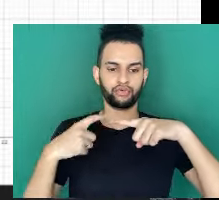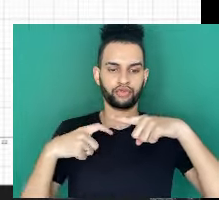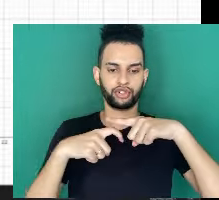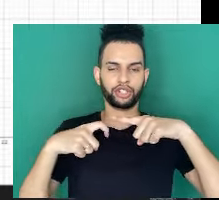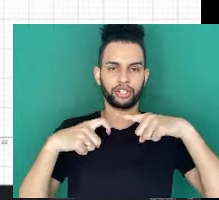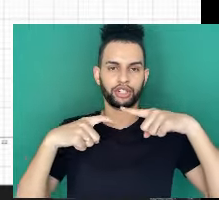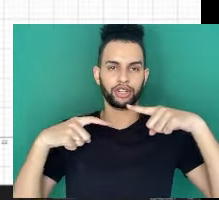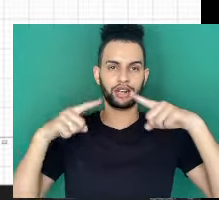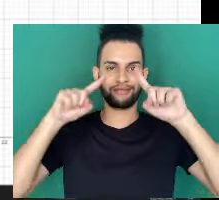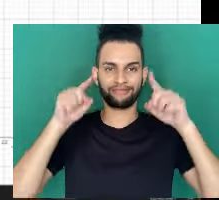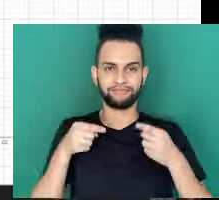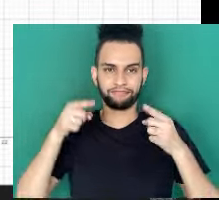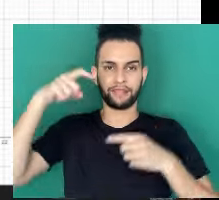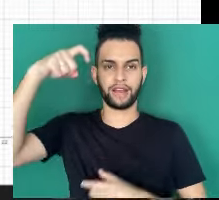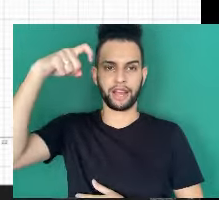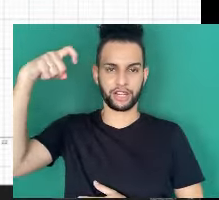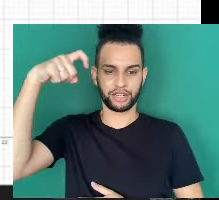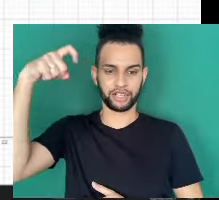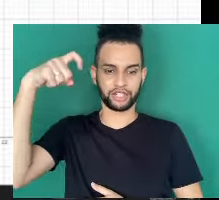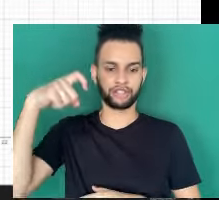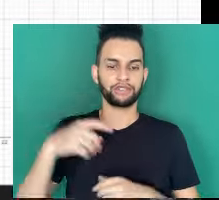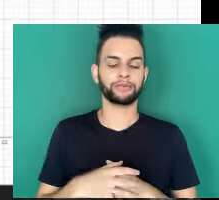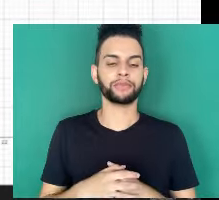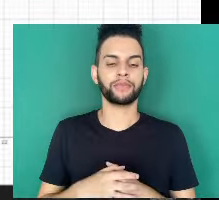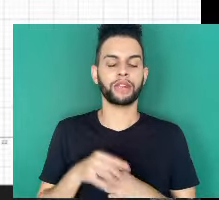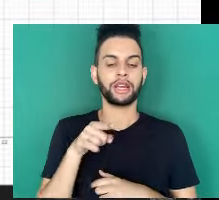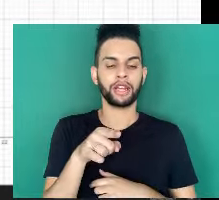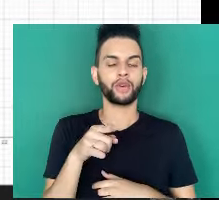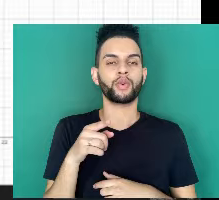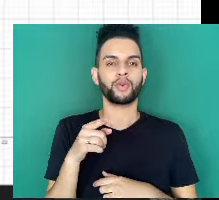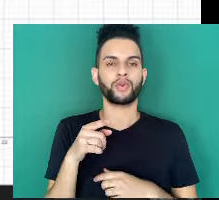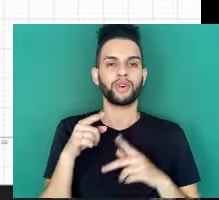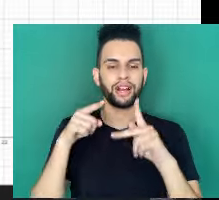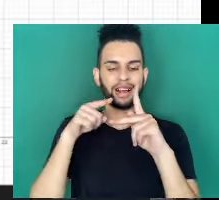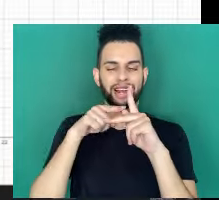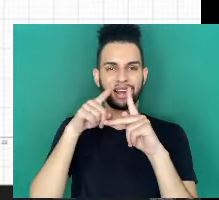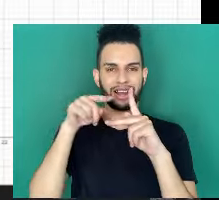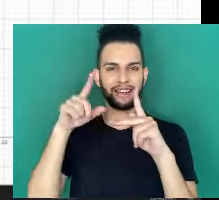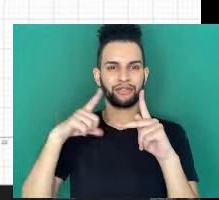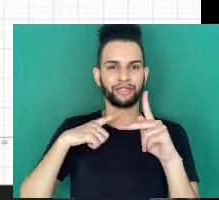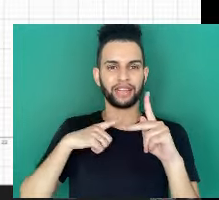está indicado aqui por essa curva em azul.